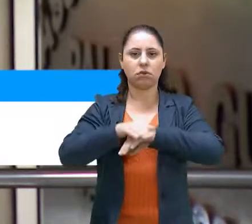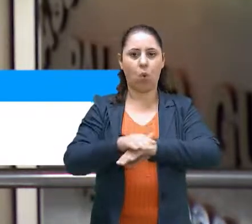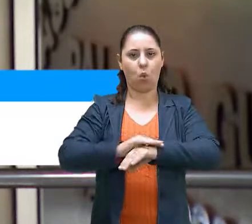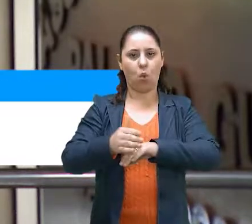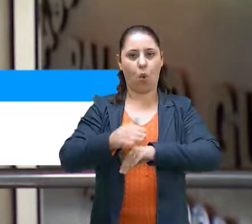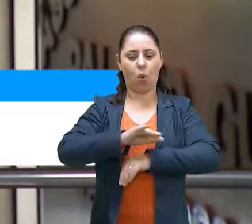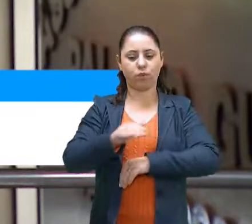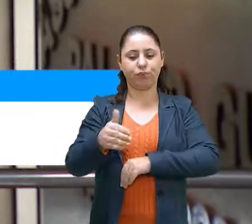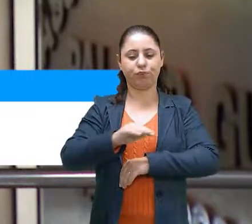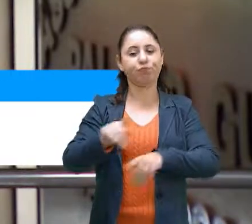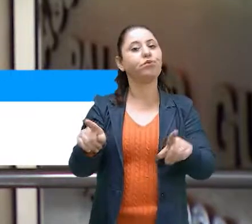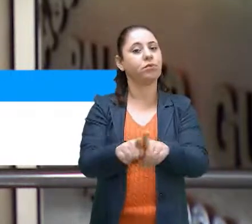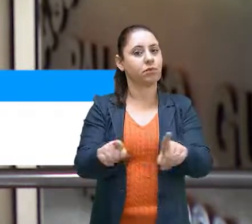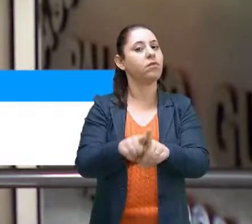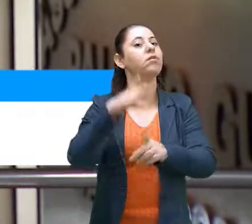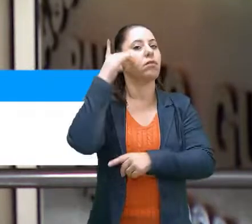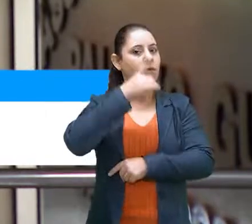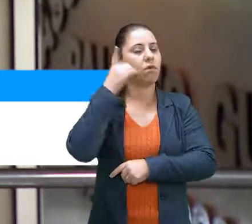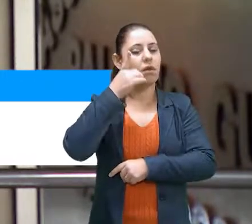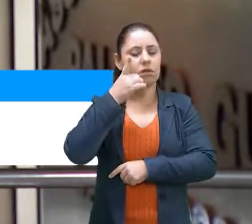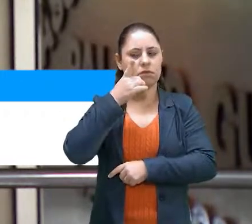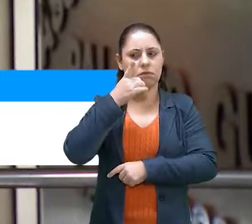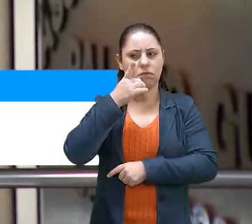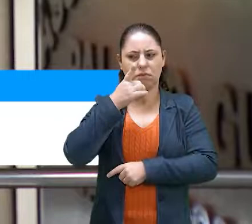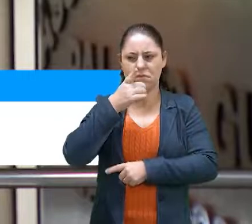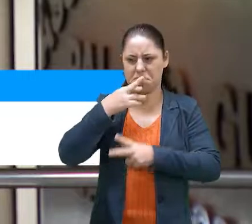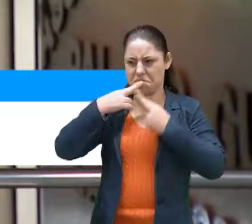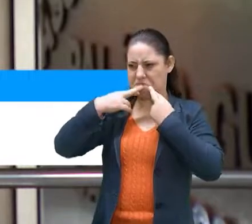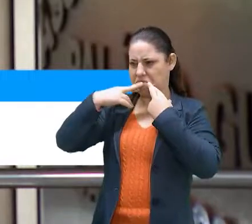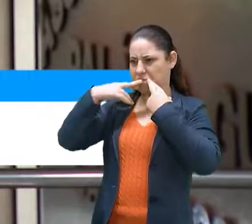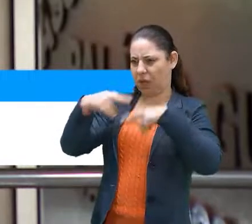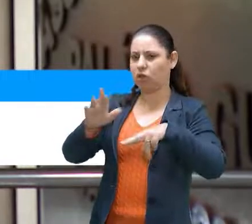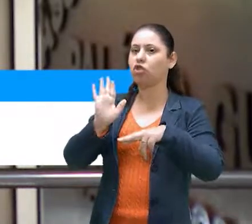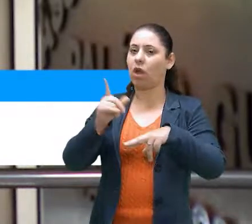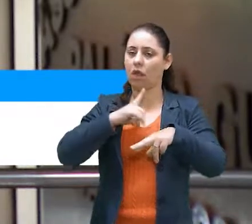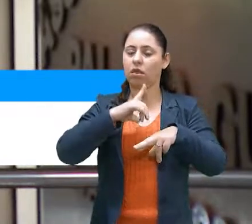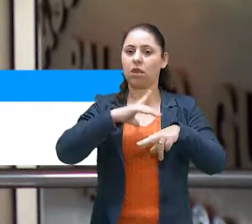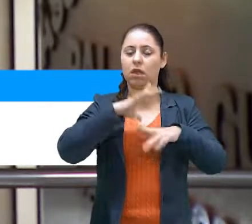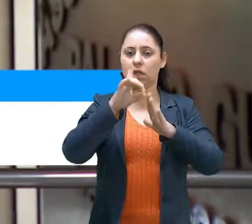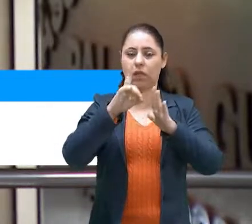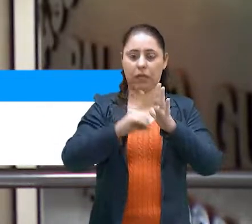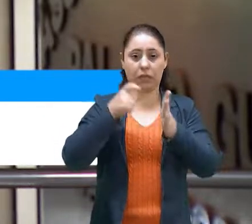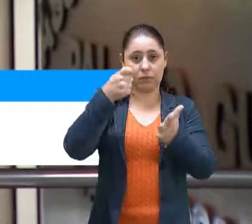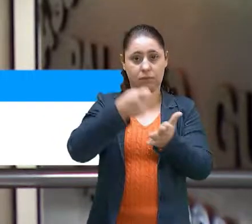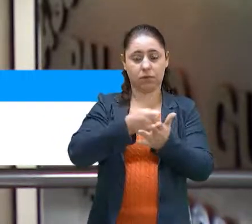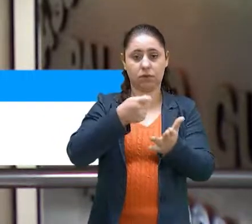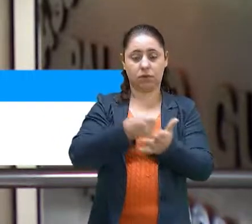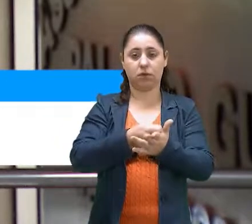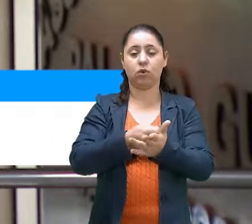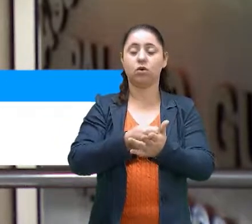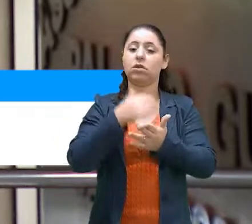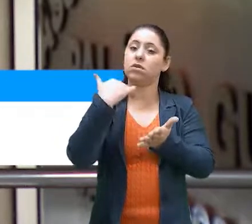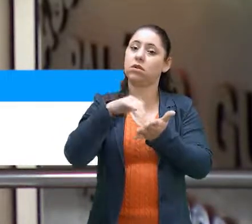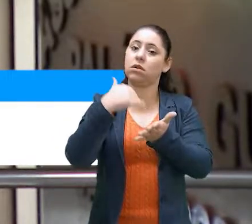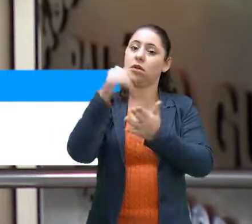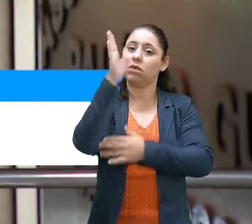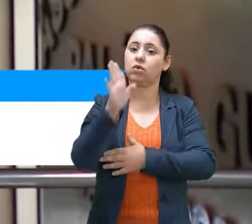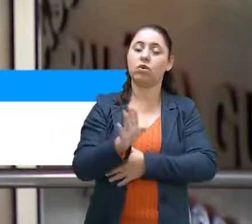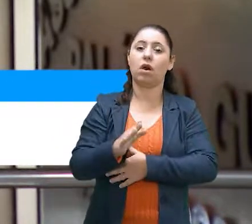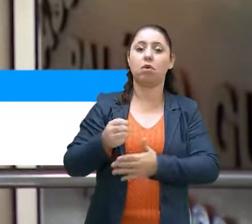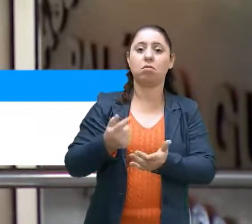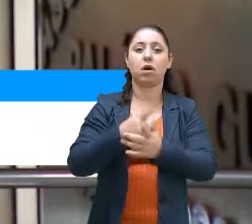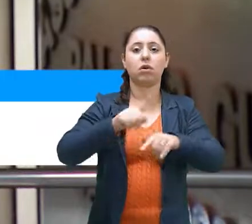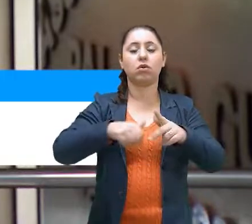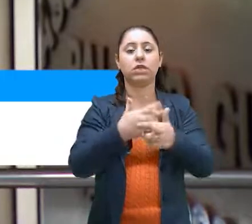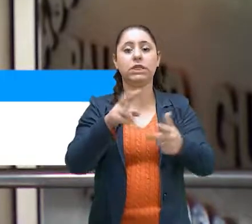pedofilia. Parlamentares repudiaram o longa, que já tem determinação cautelar da Secretaria Nacional do Consumidor para que sua